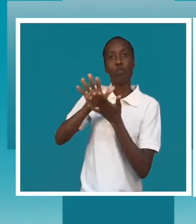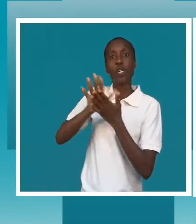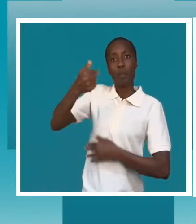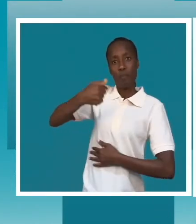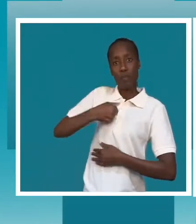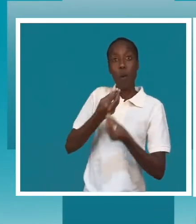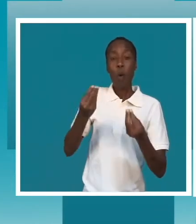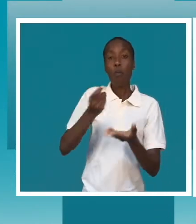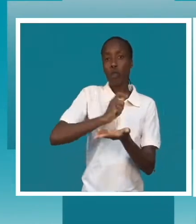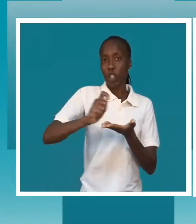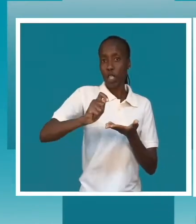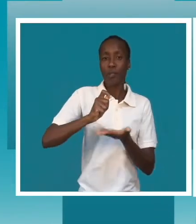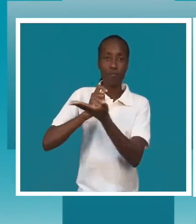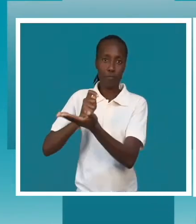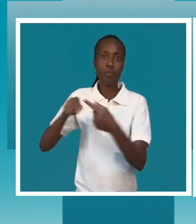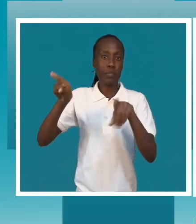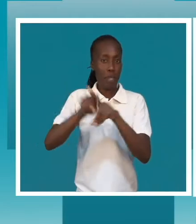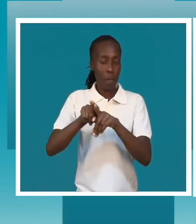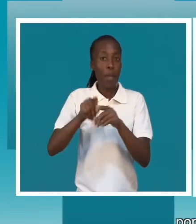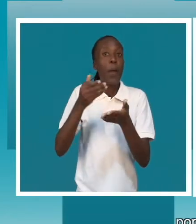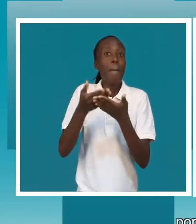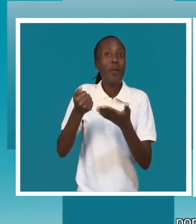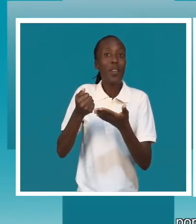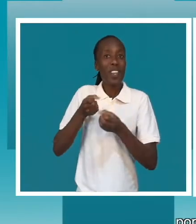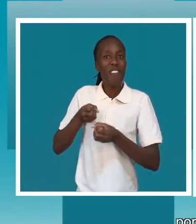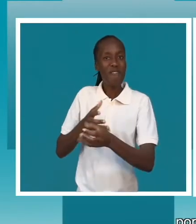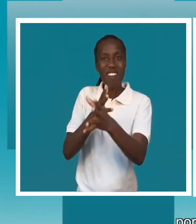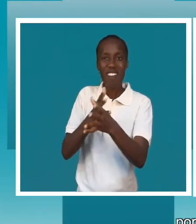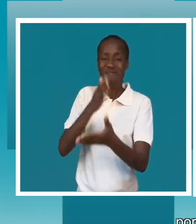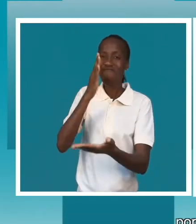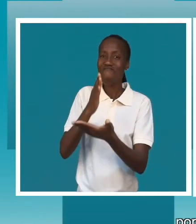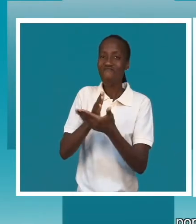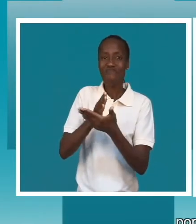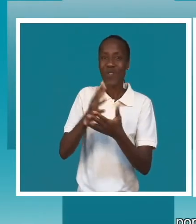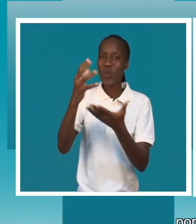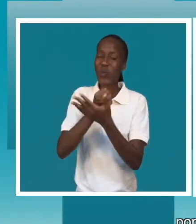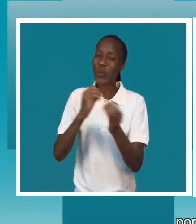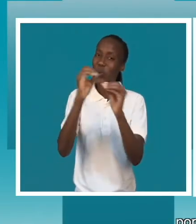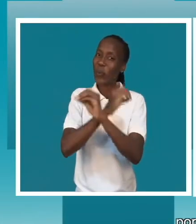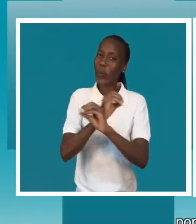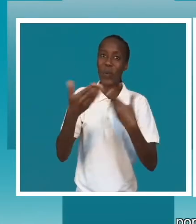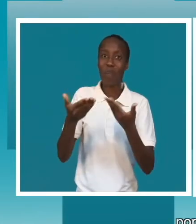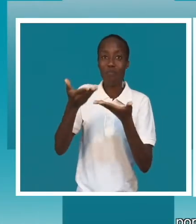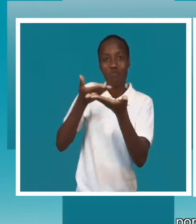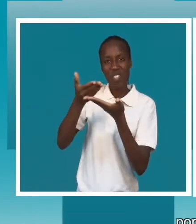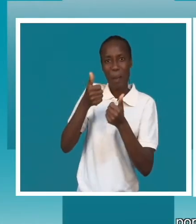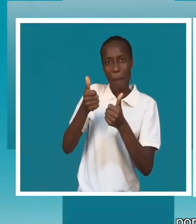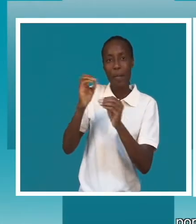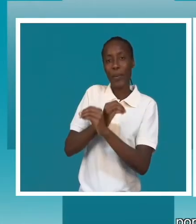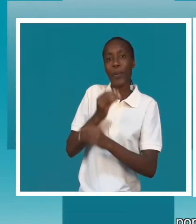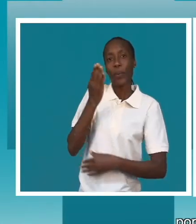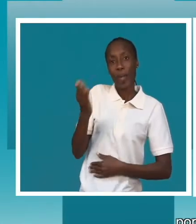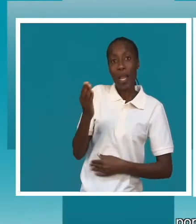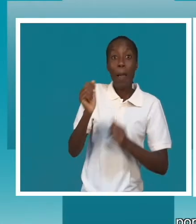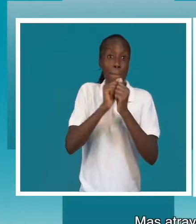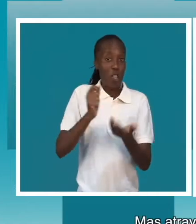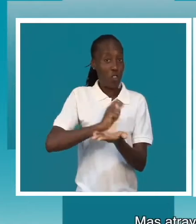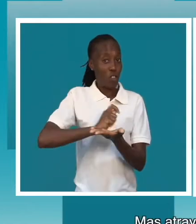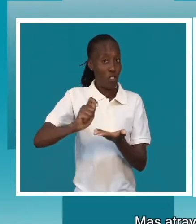mas através de uma escrita também porque falar com um tratamento muito a conseguir falar um dia lugar bem qual é